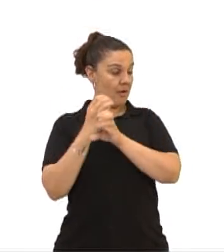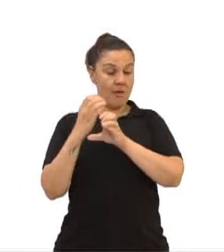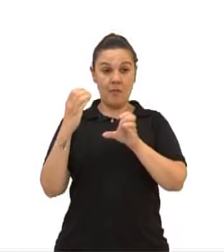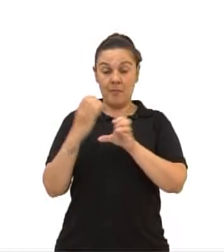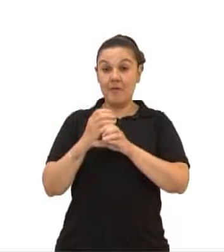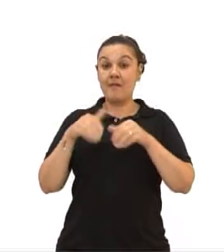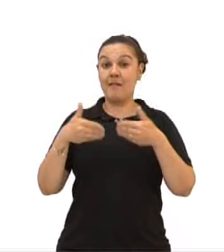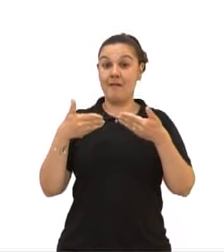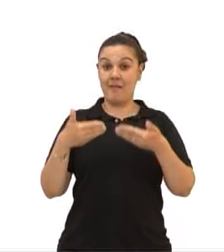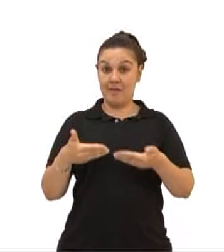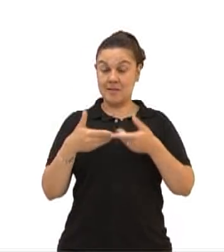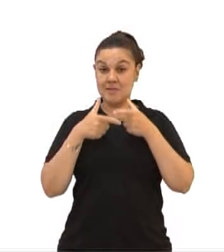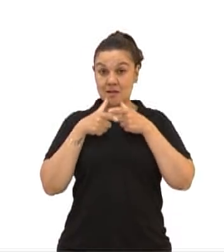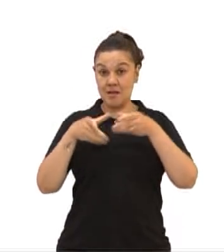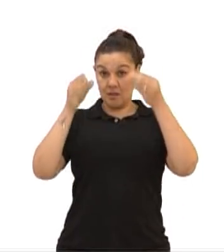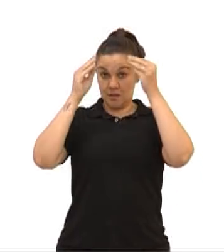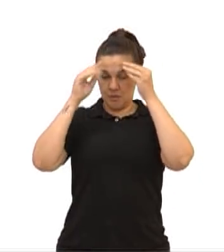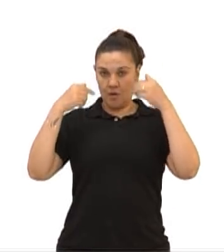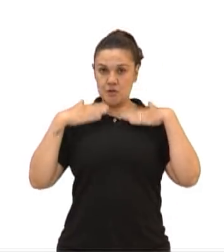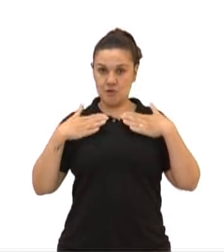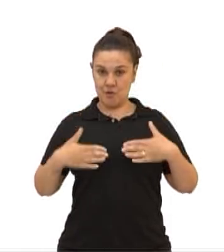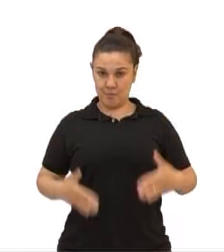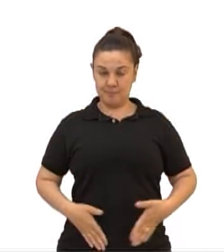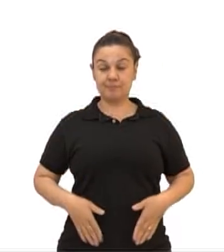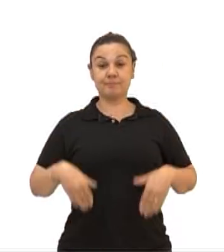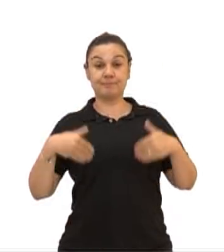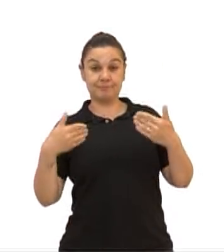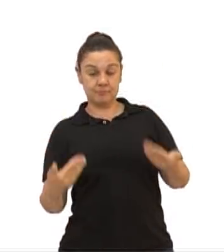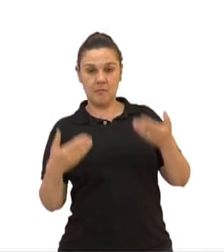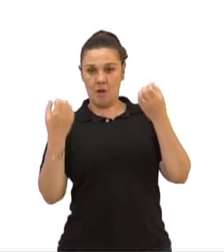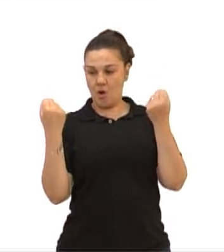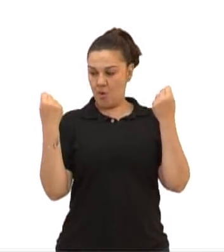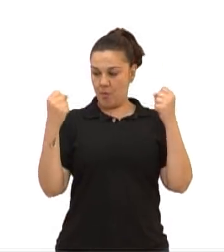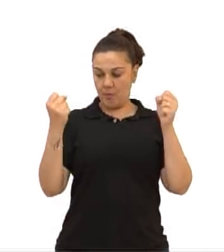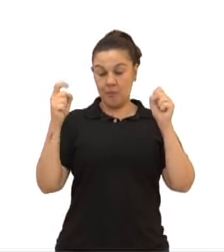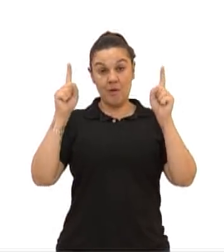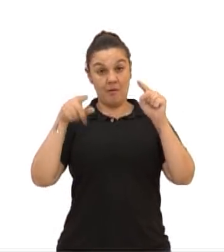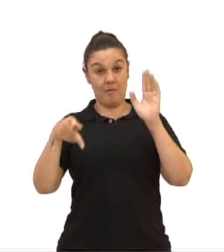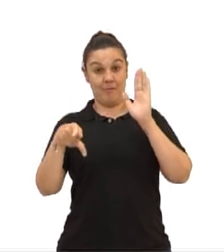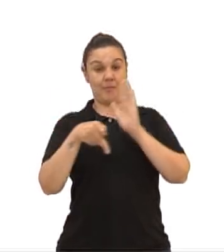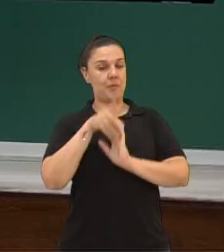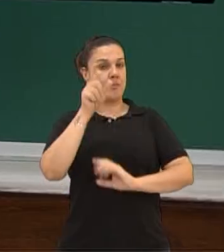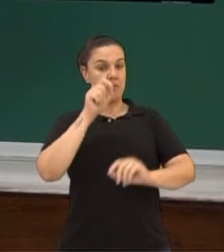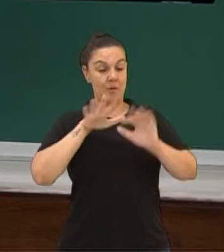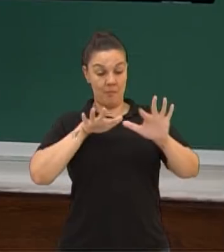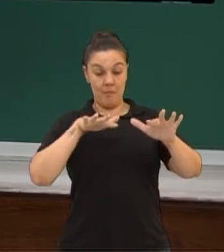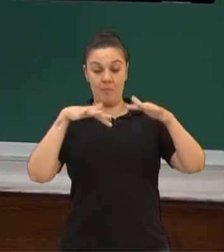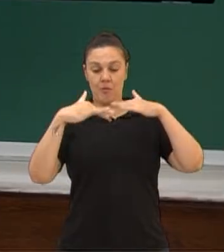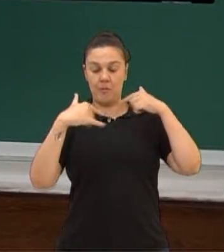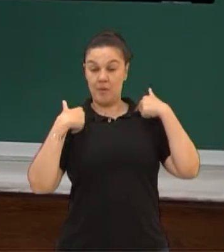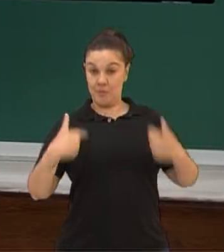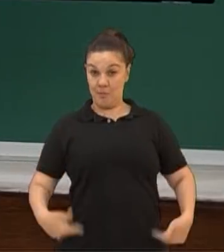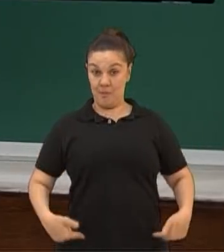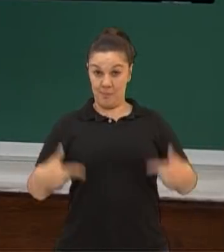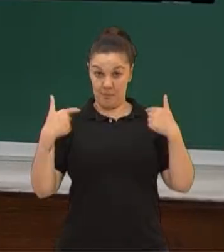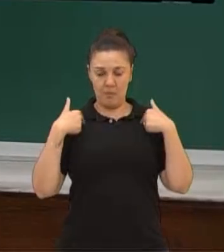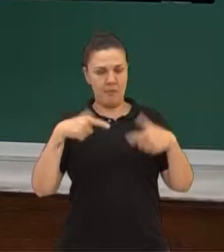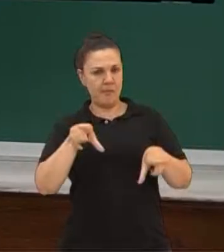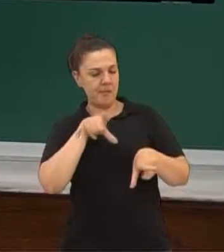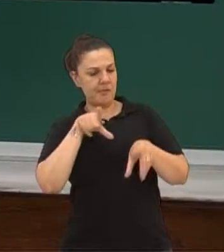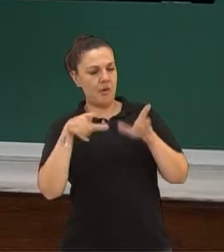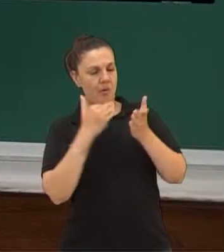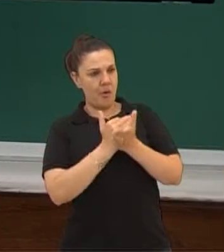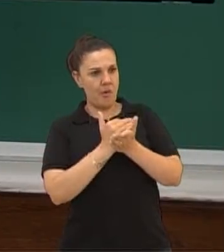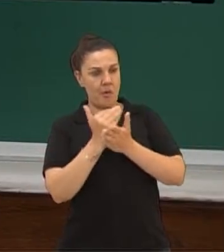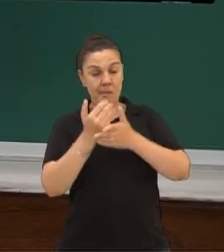dessa linguagem corporal. Então, a educação física, enquanto atividade física e movimento corporal, teve seu